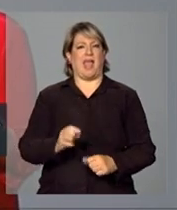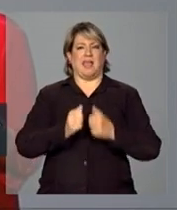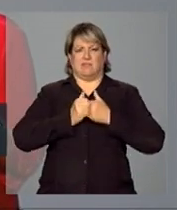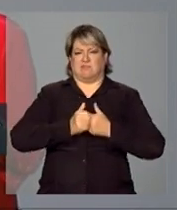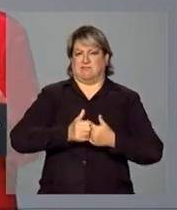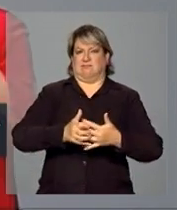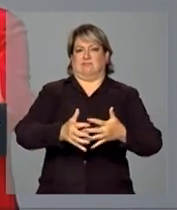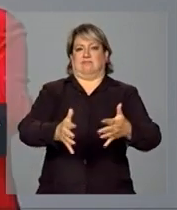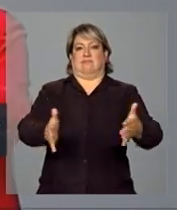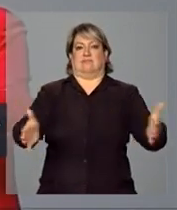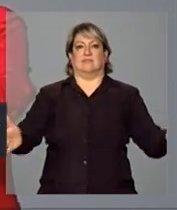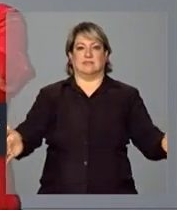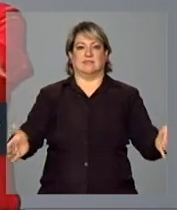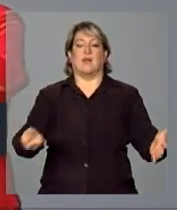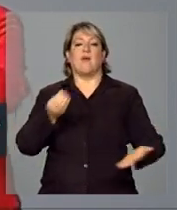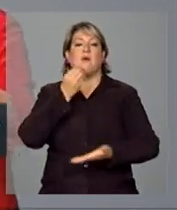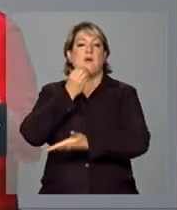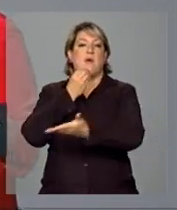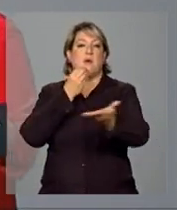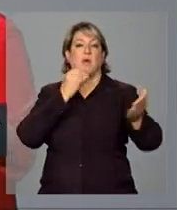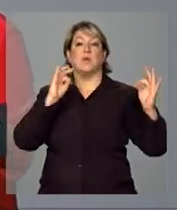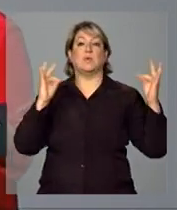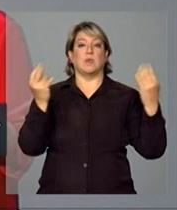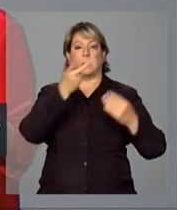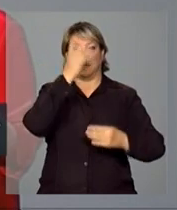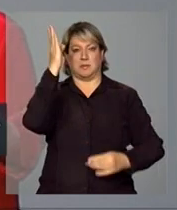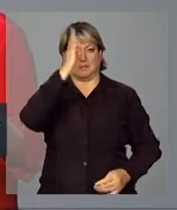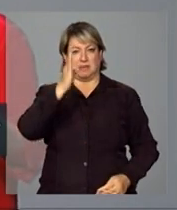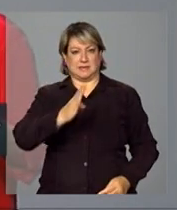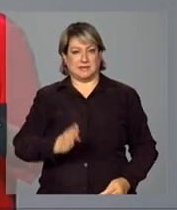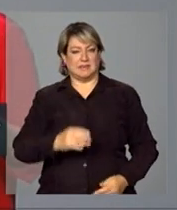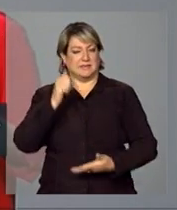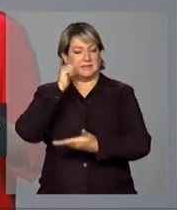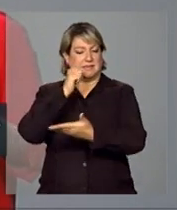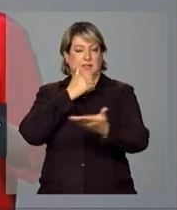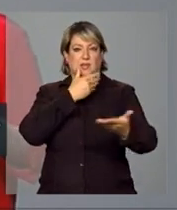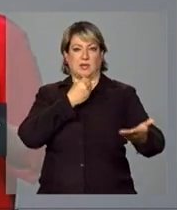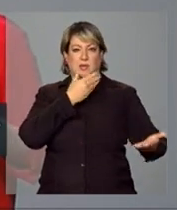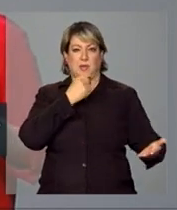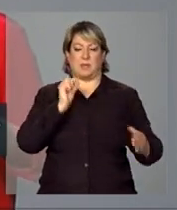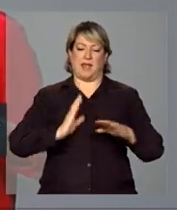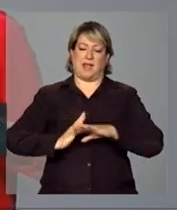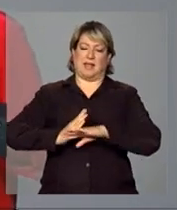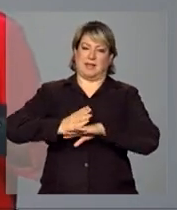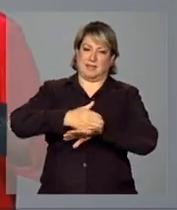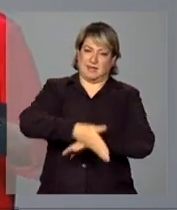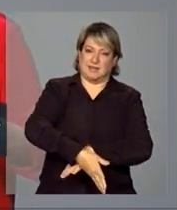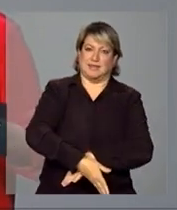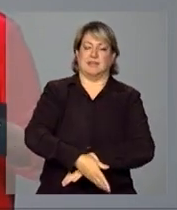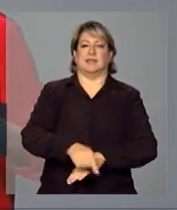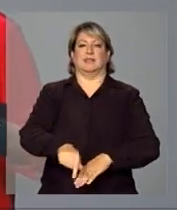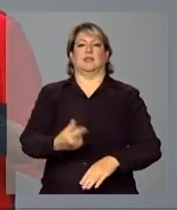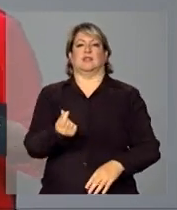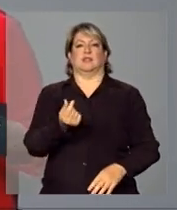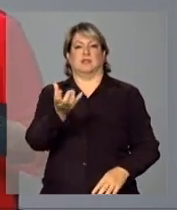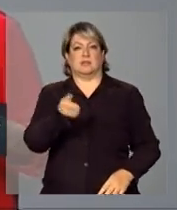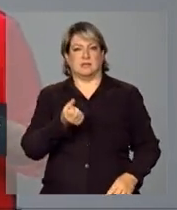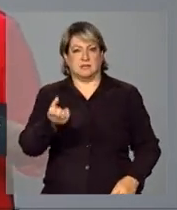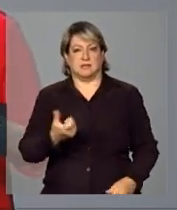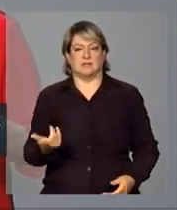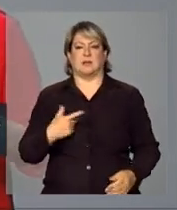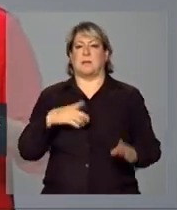escancarando a porta para todos os brasileiros e as brasileiras entrarem nos benefícios